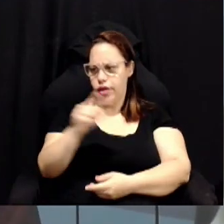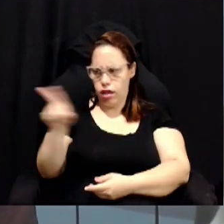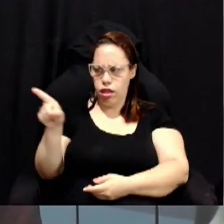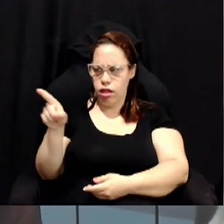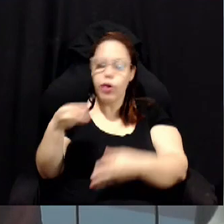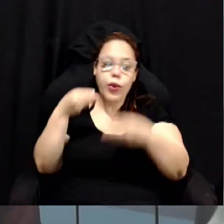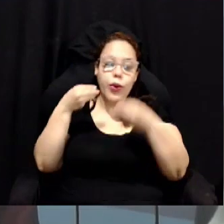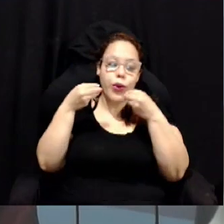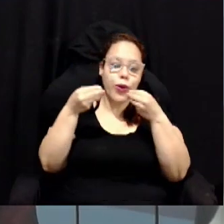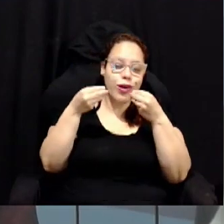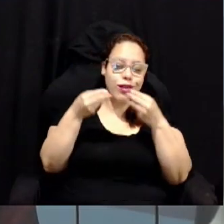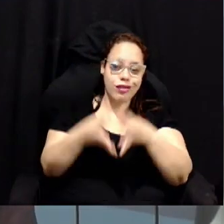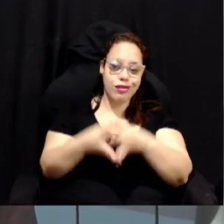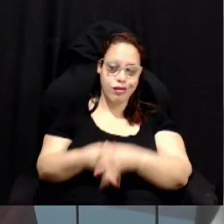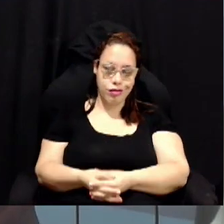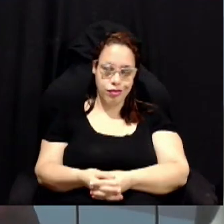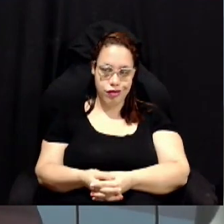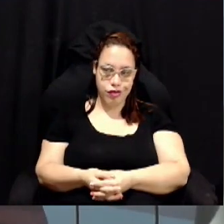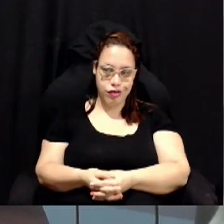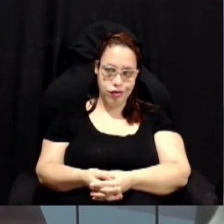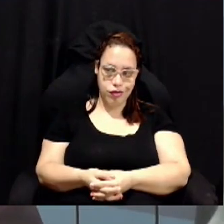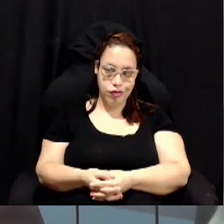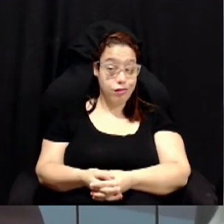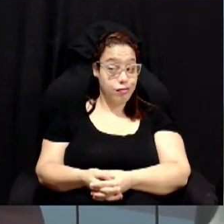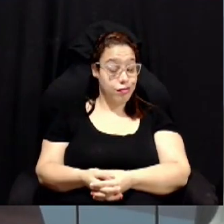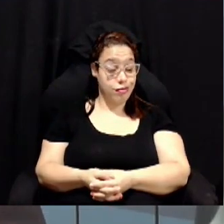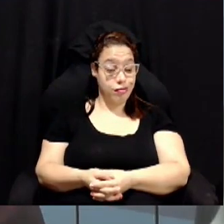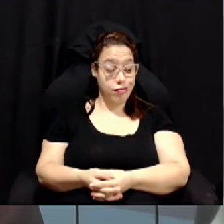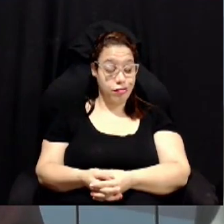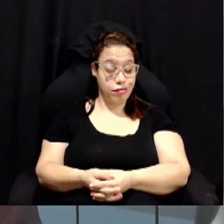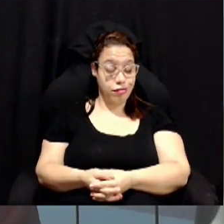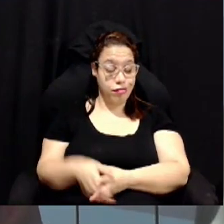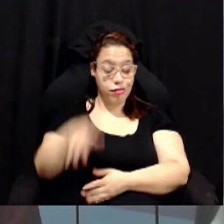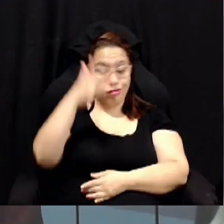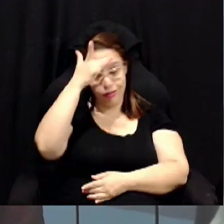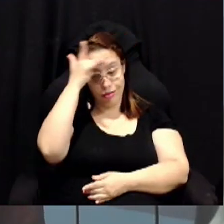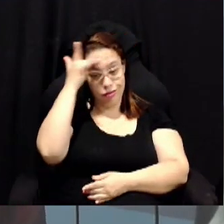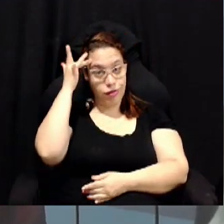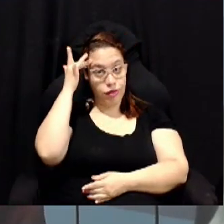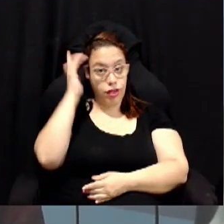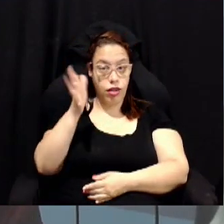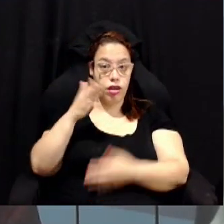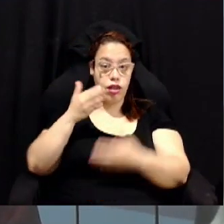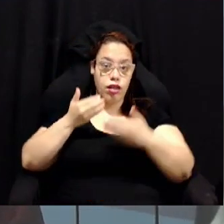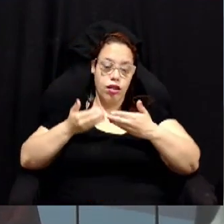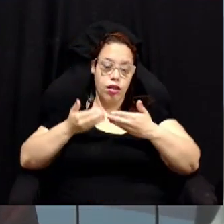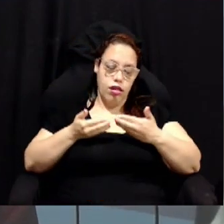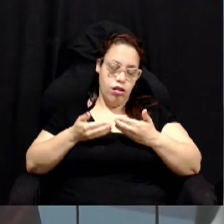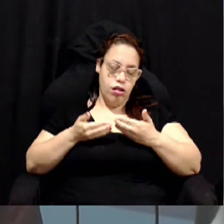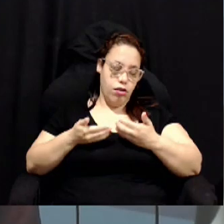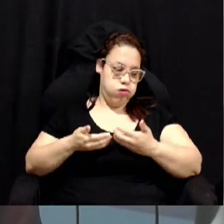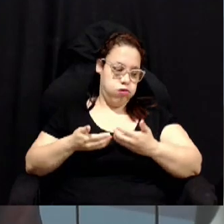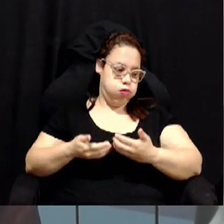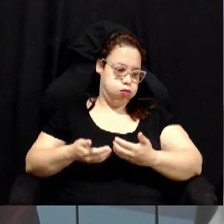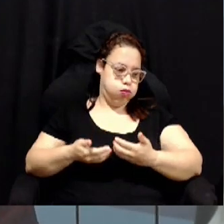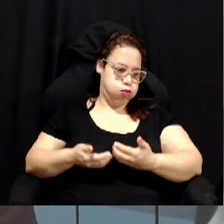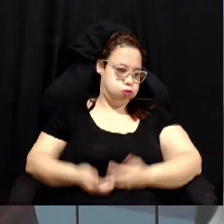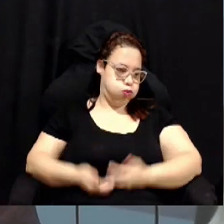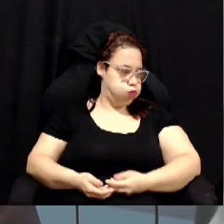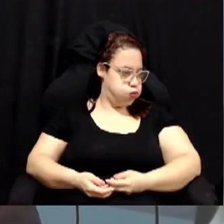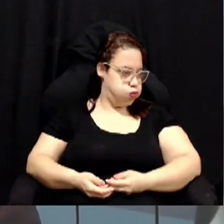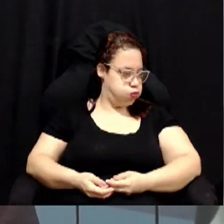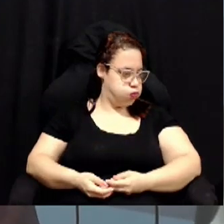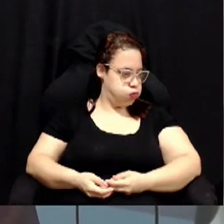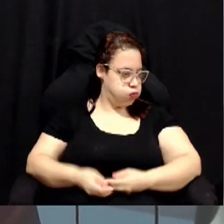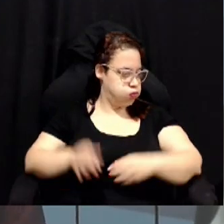que funcionaria isso num ambiente onde ali as pessoas já estão cansadas, elas já estão ali procurando um socorro, uma